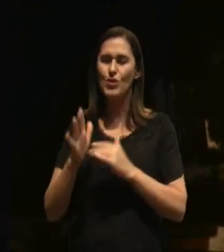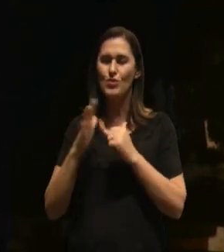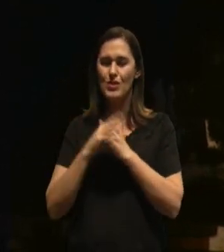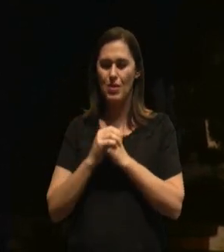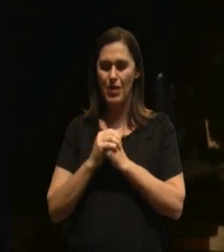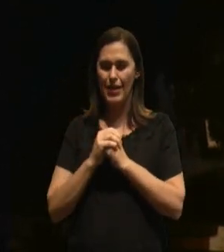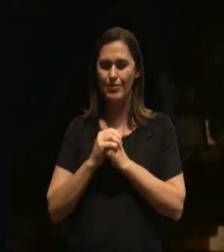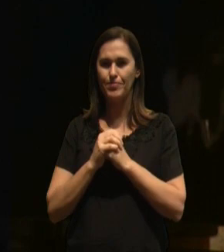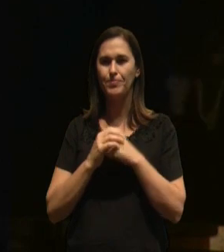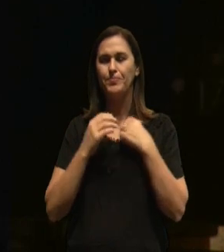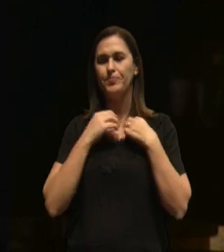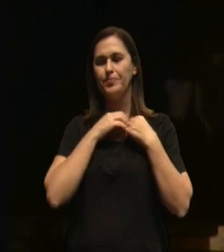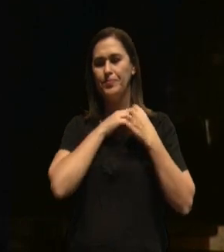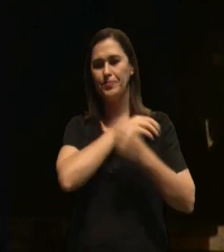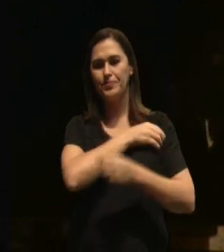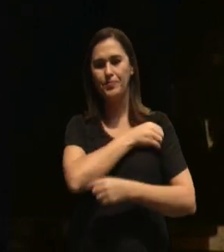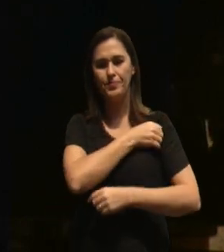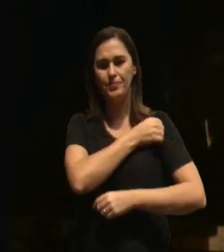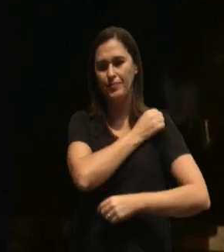amém.